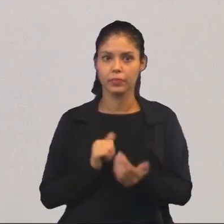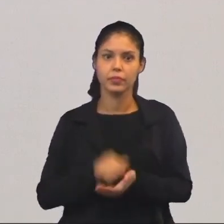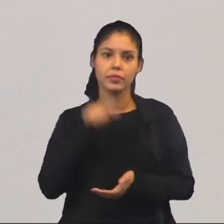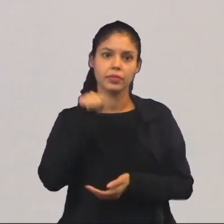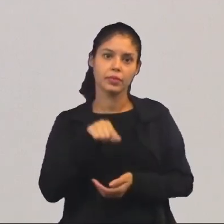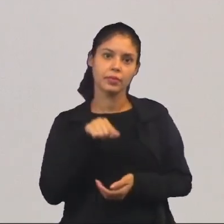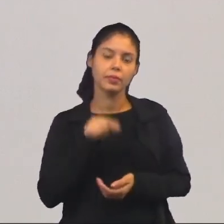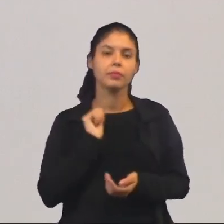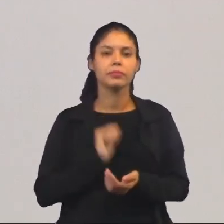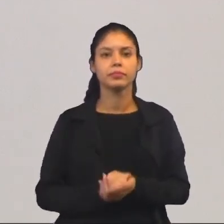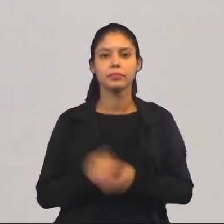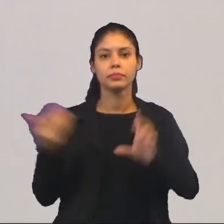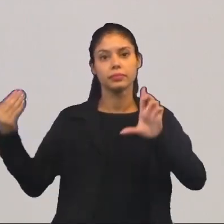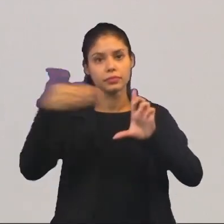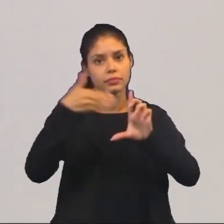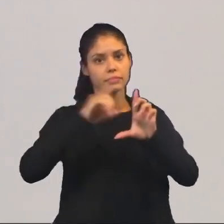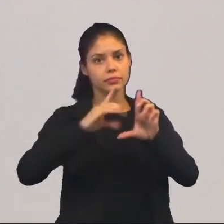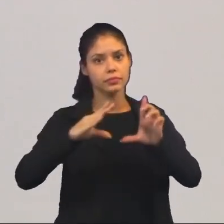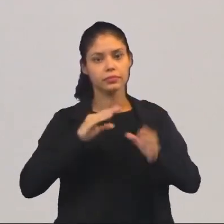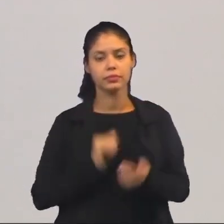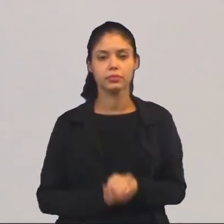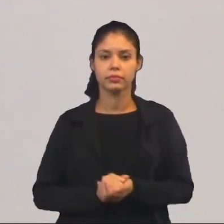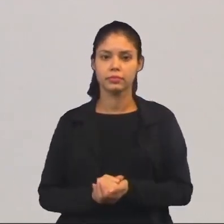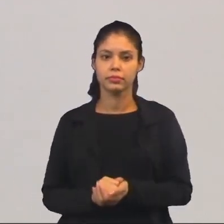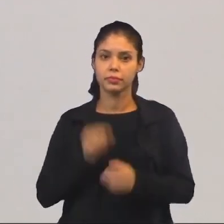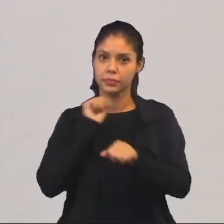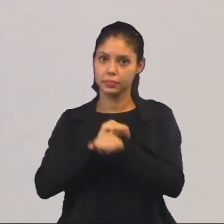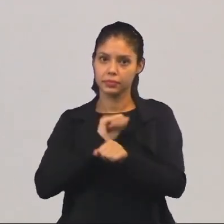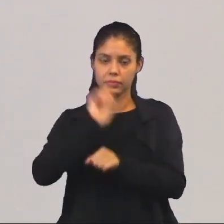Para isso, é só você acessar a nossa plataforma